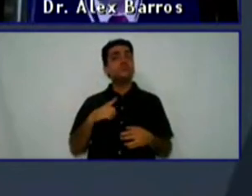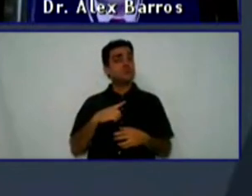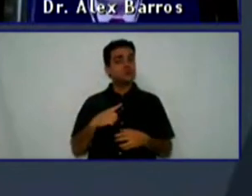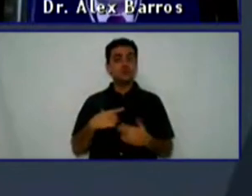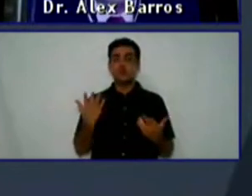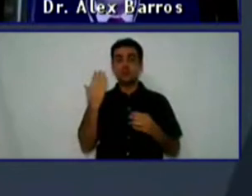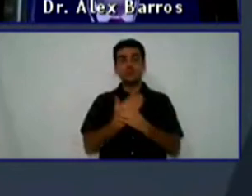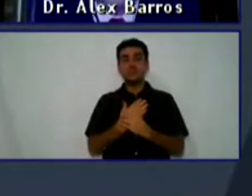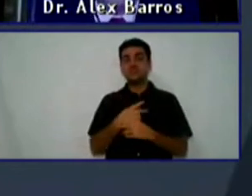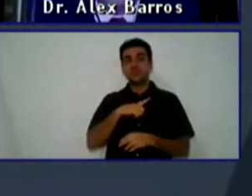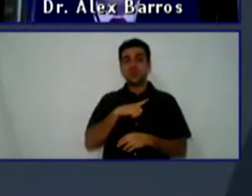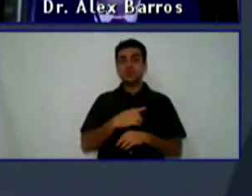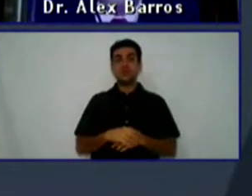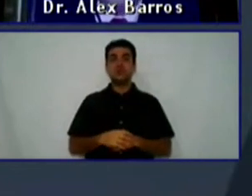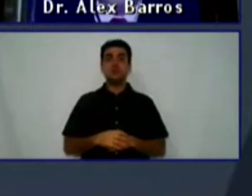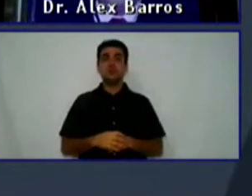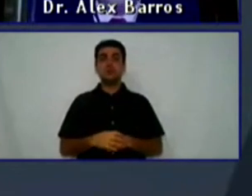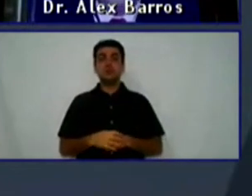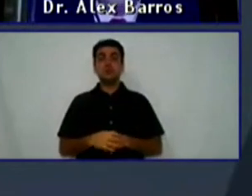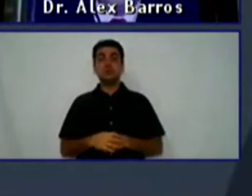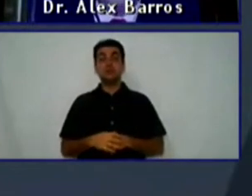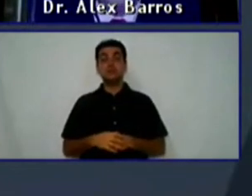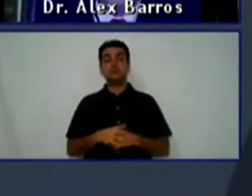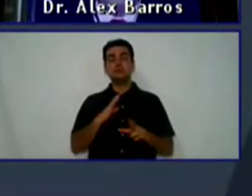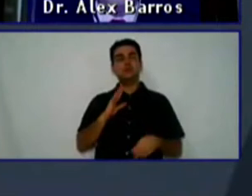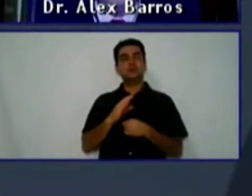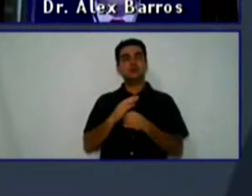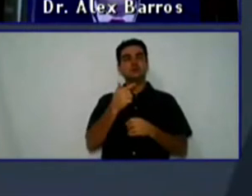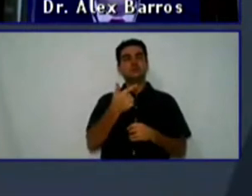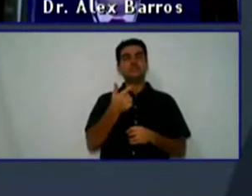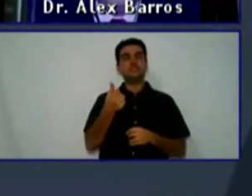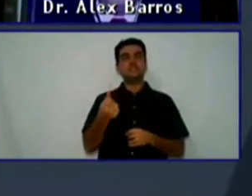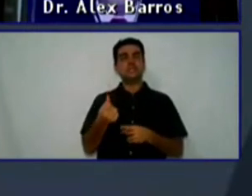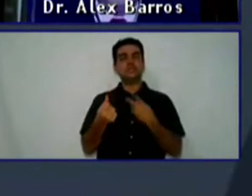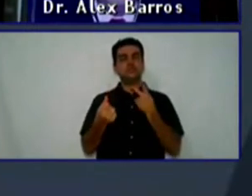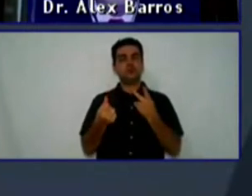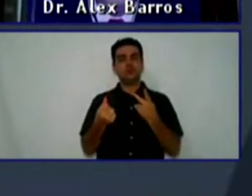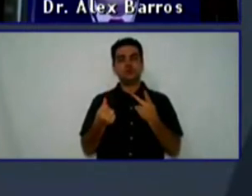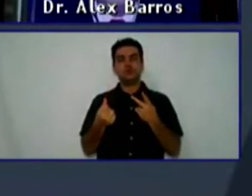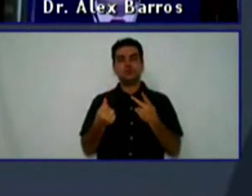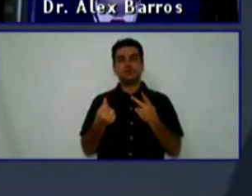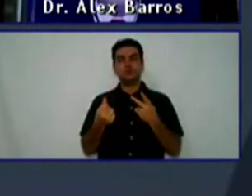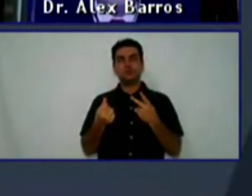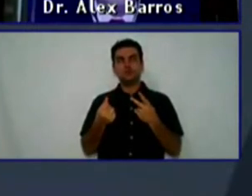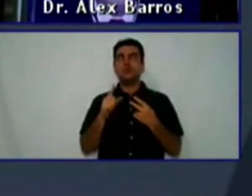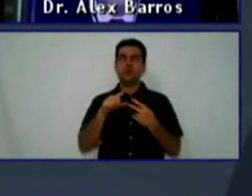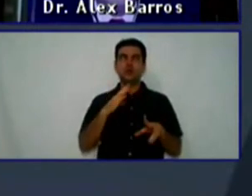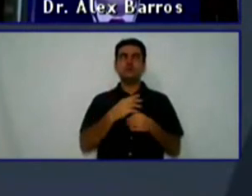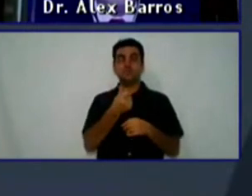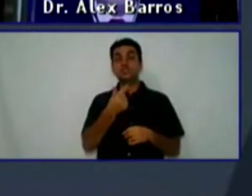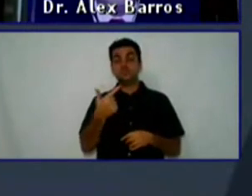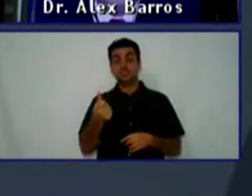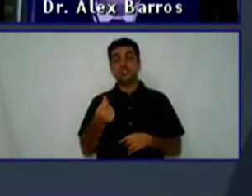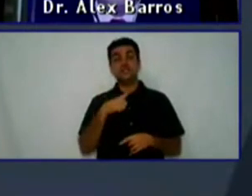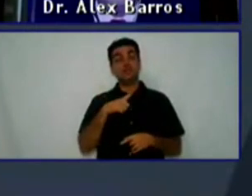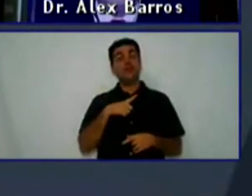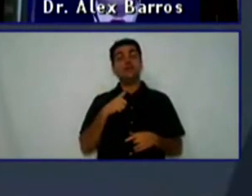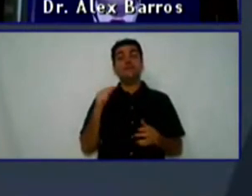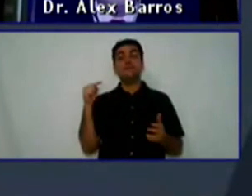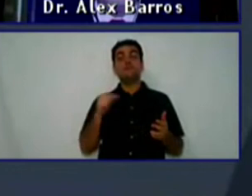nos autos. Consta ainda no anexo 26... No anexo 26, há a